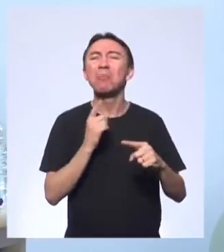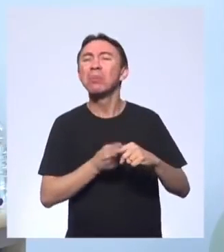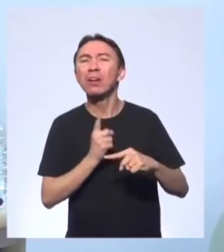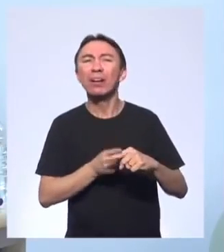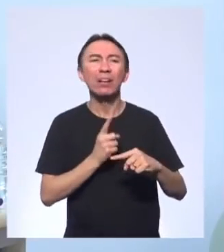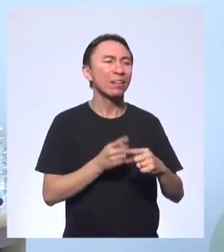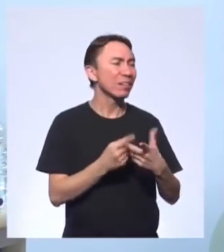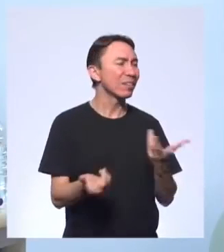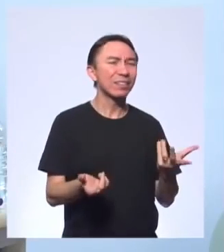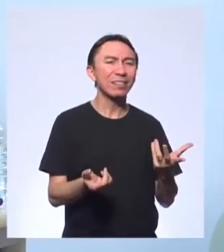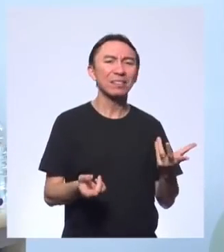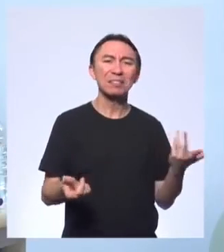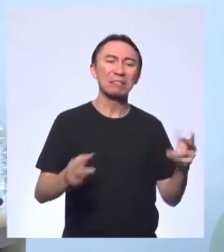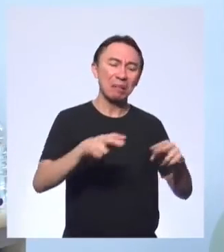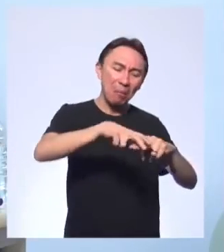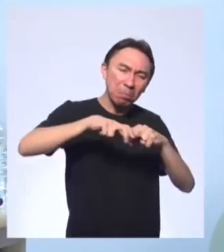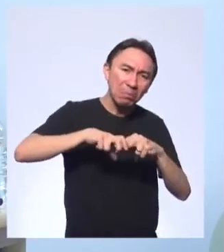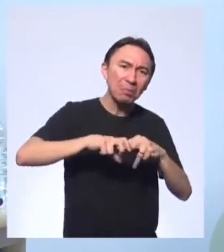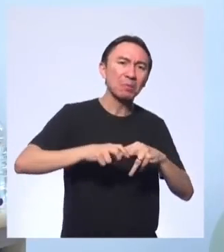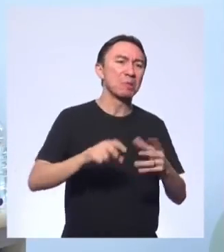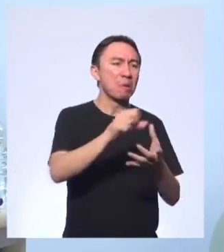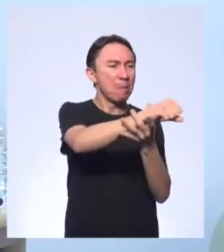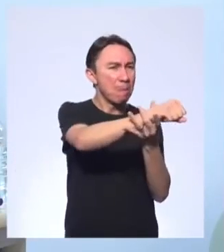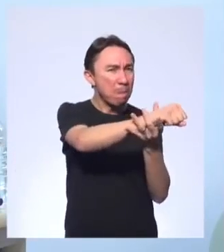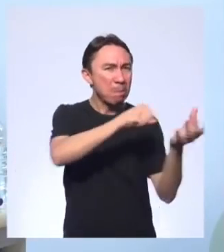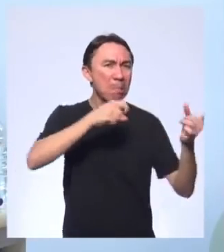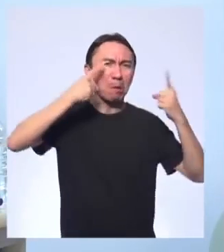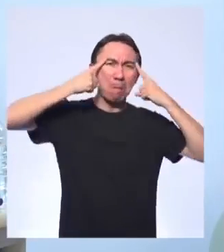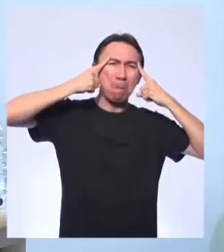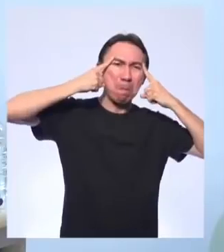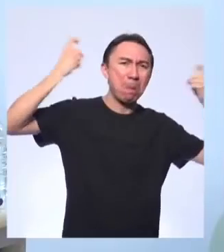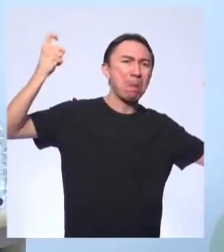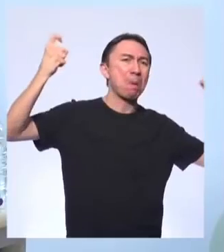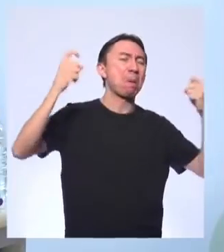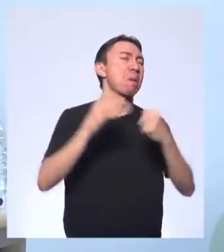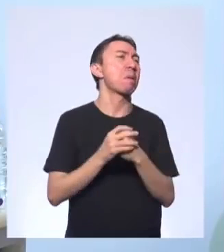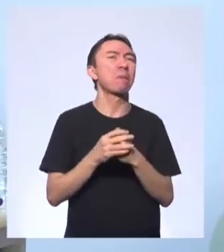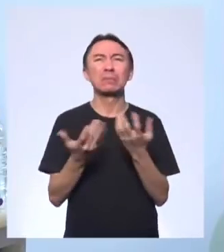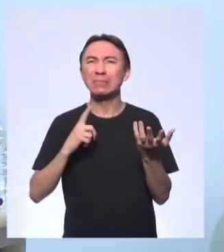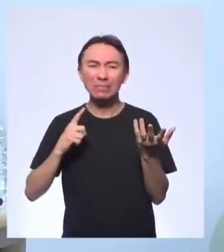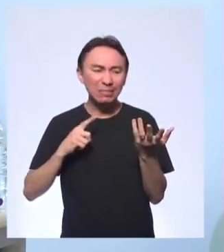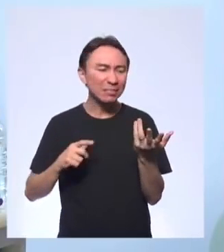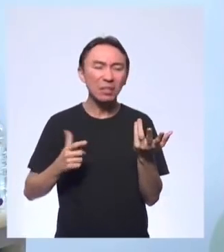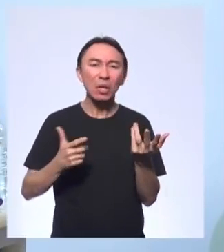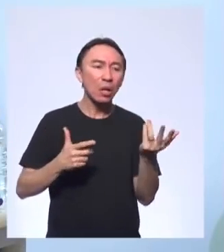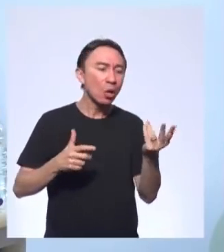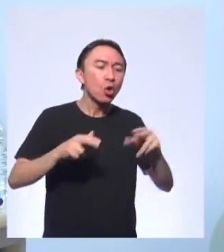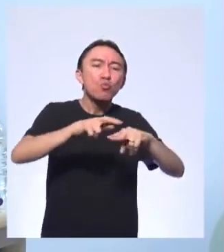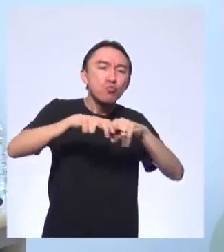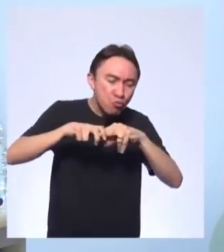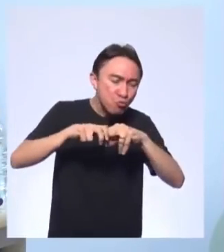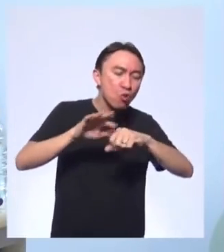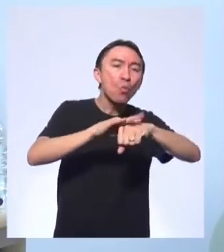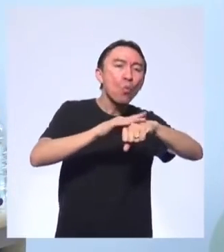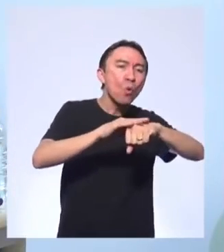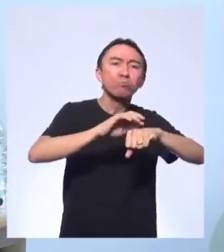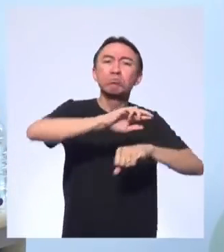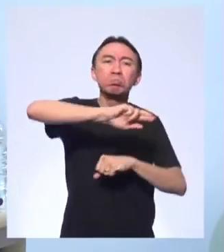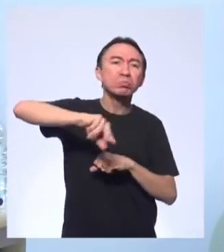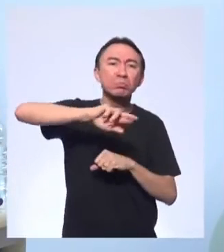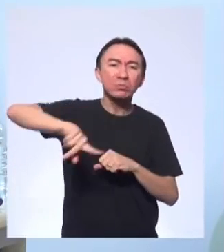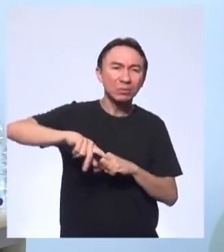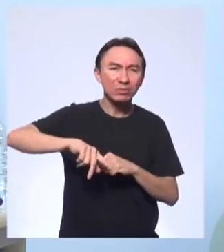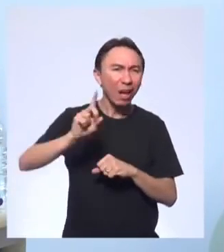Então, causas de morte que não têm a ver especificamente com alguma doença. Tá? Então, no